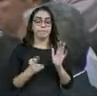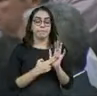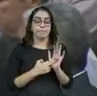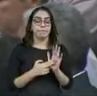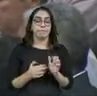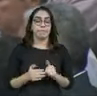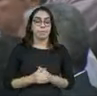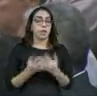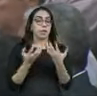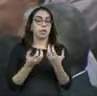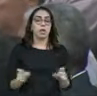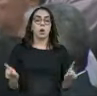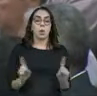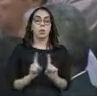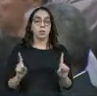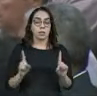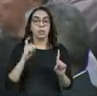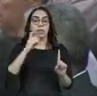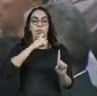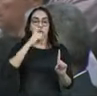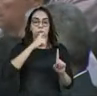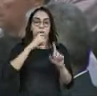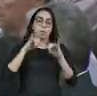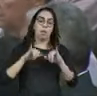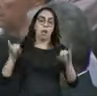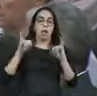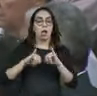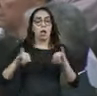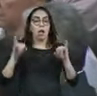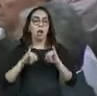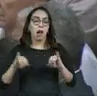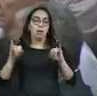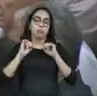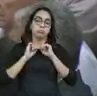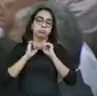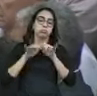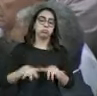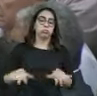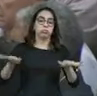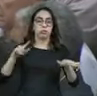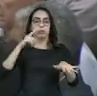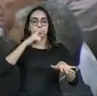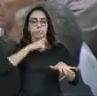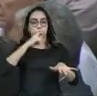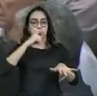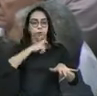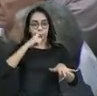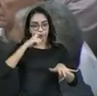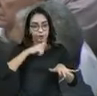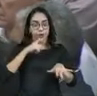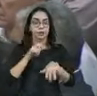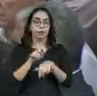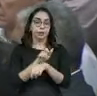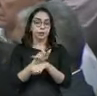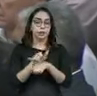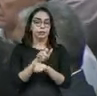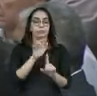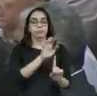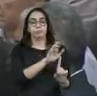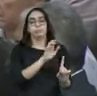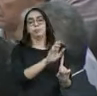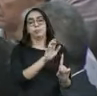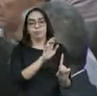fake news cheguem galopando numa verdade mentirosa por tais vendedores